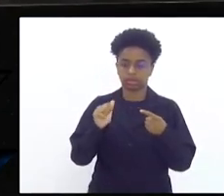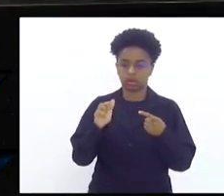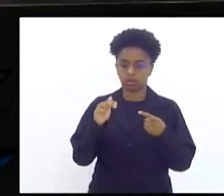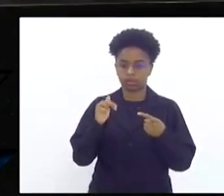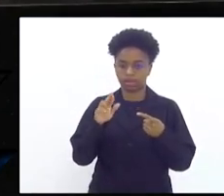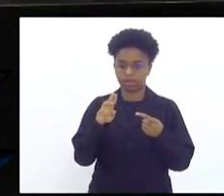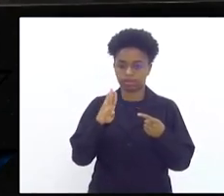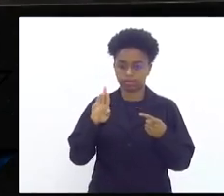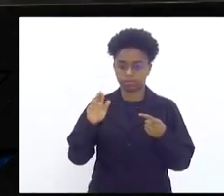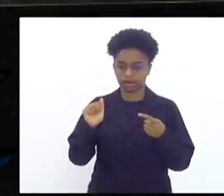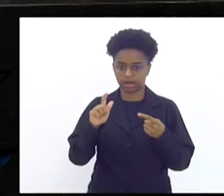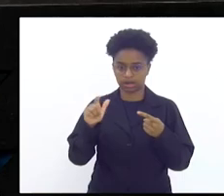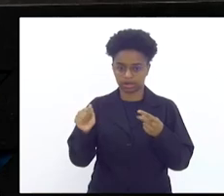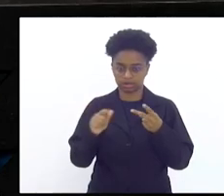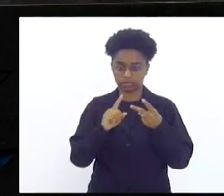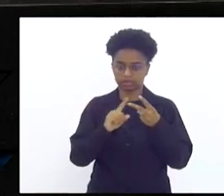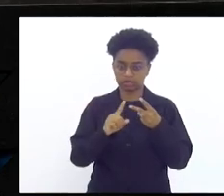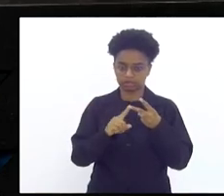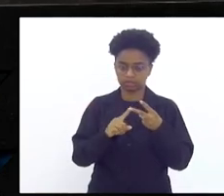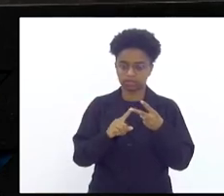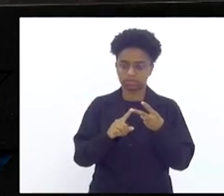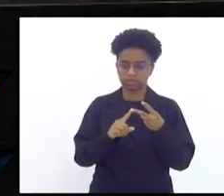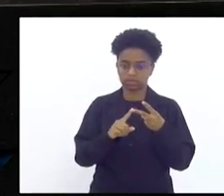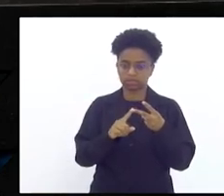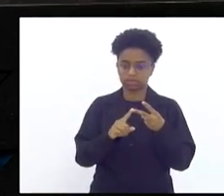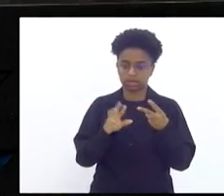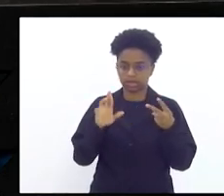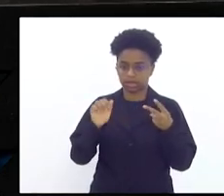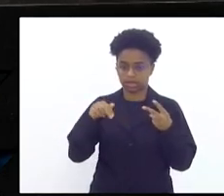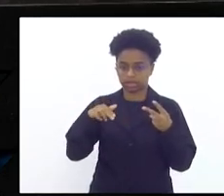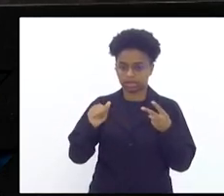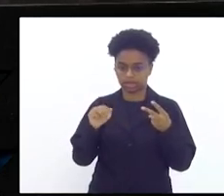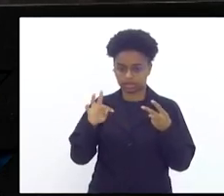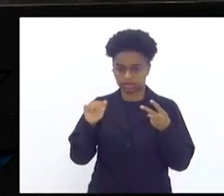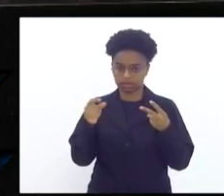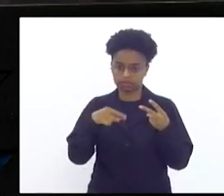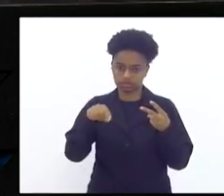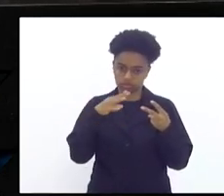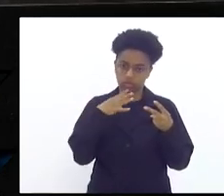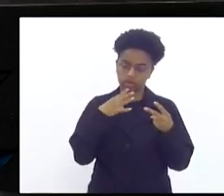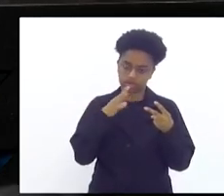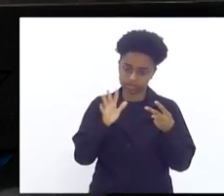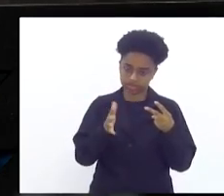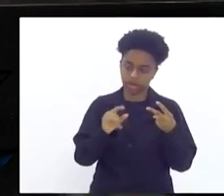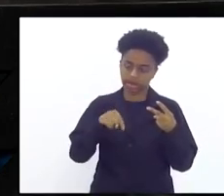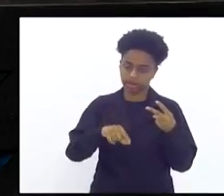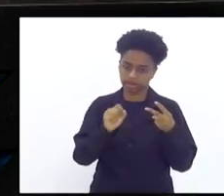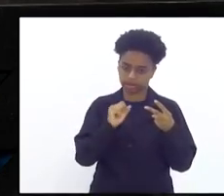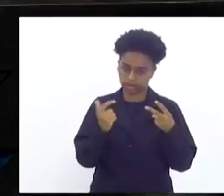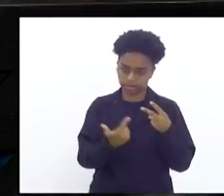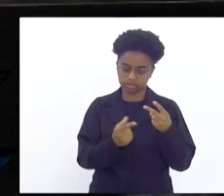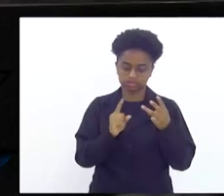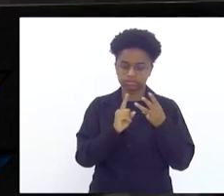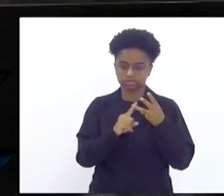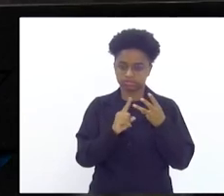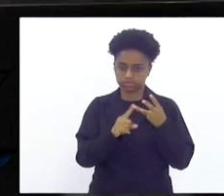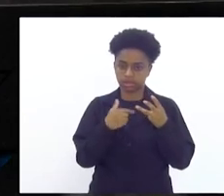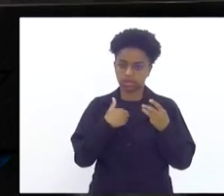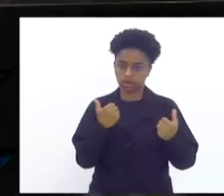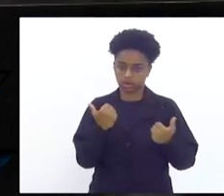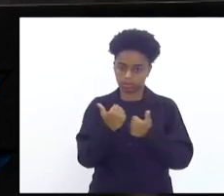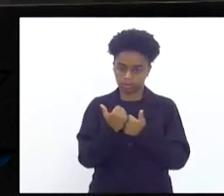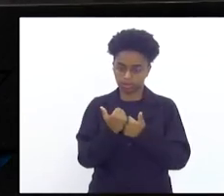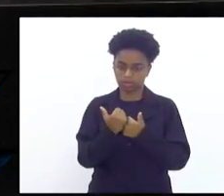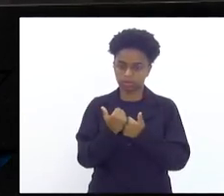a candidatura do Companheiro da companheira Renata que todos aqui conhecem que é da casa e a candidatura que tem o meu apoio